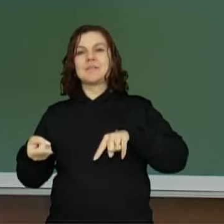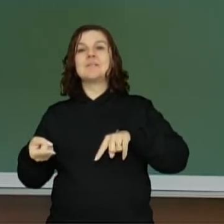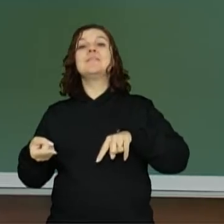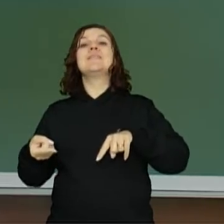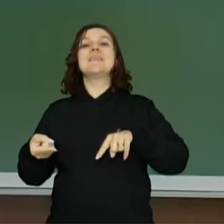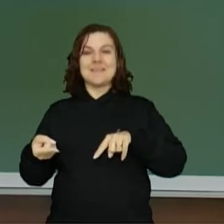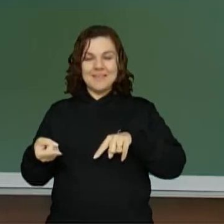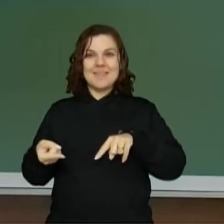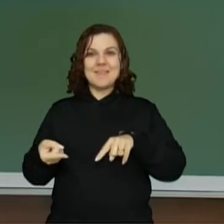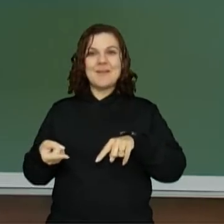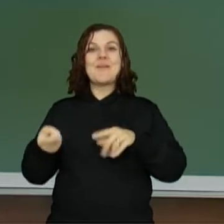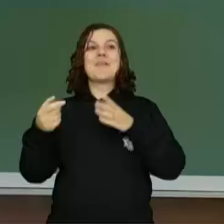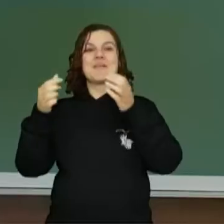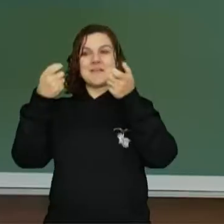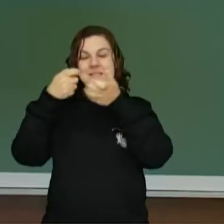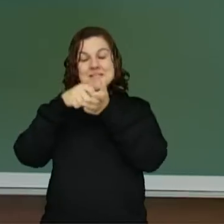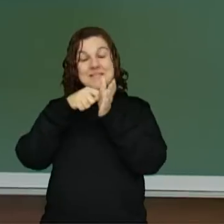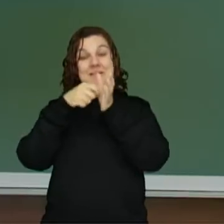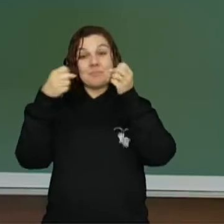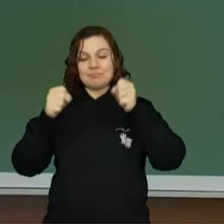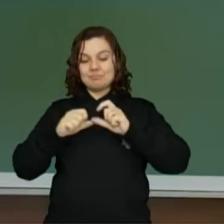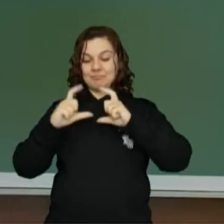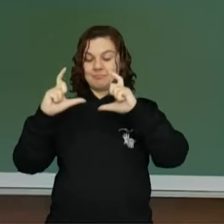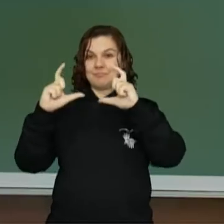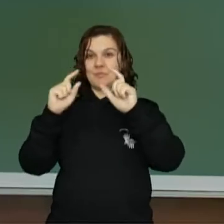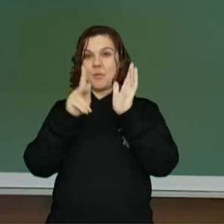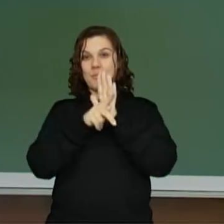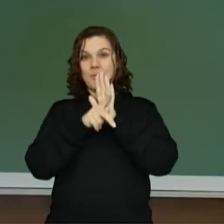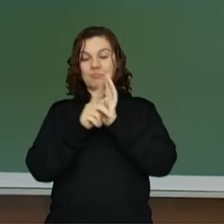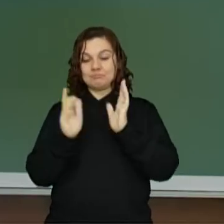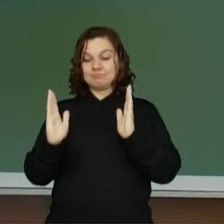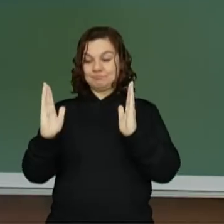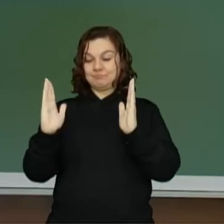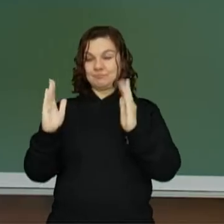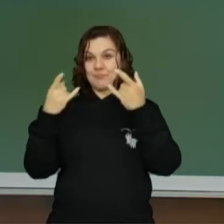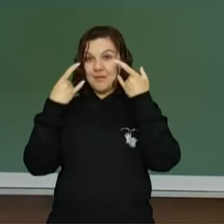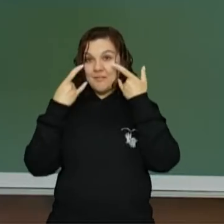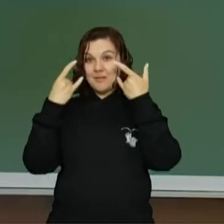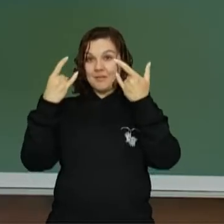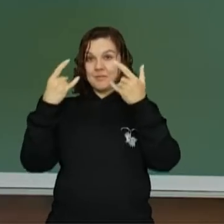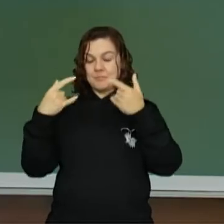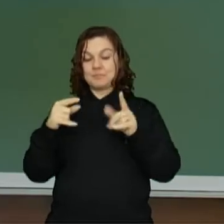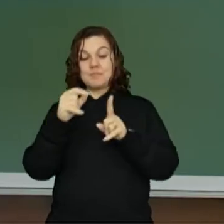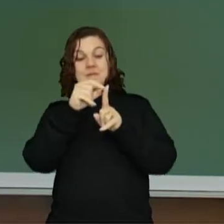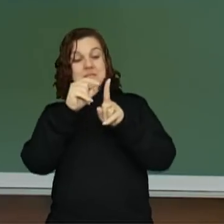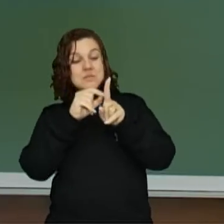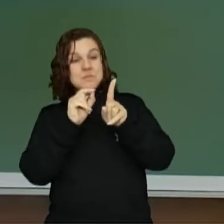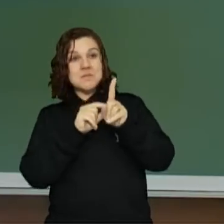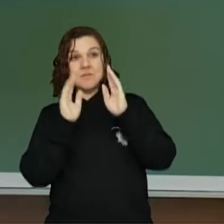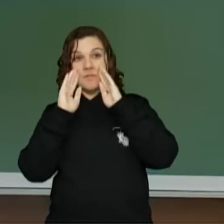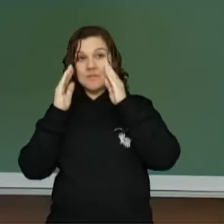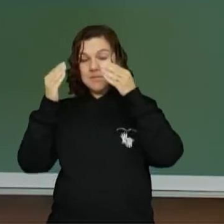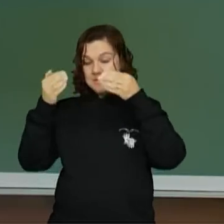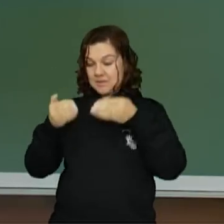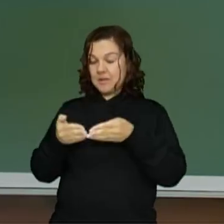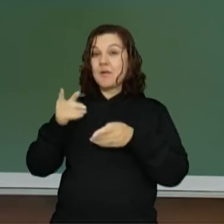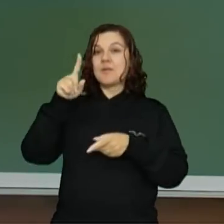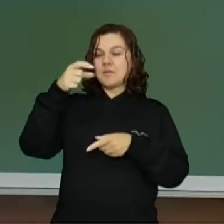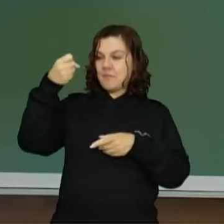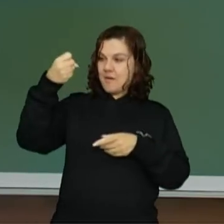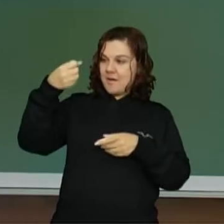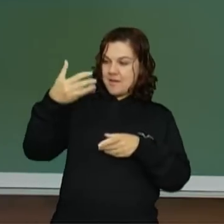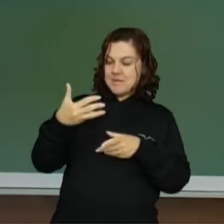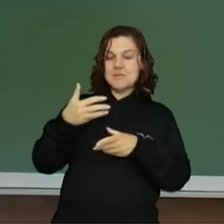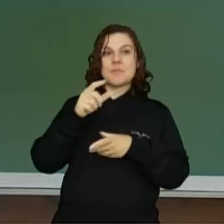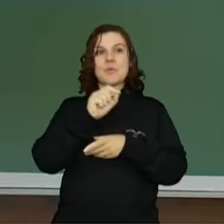Então, escreveu o nome, quis destacar o poetinha ali, especificou. Então,